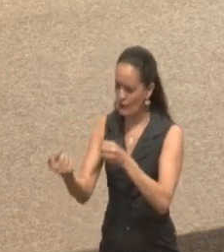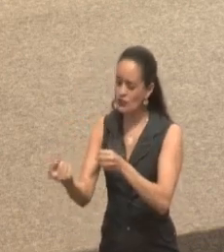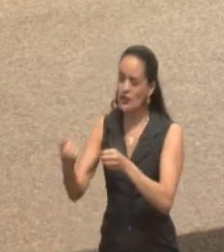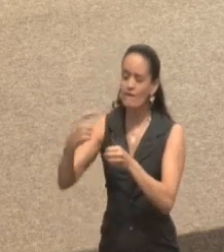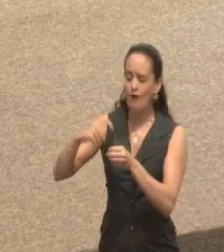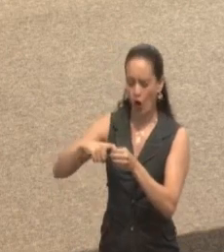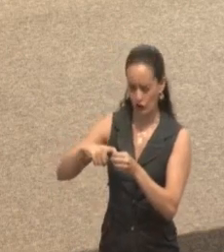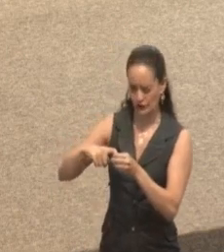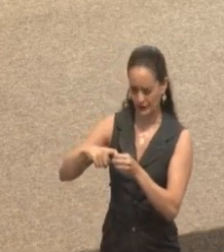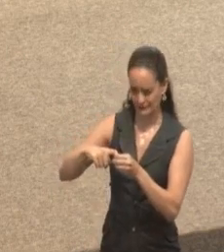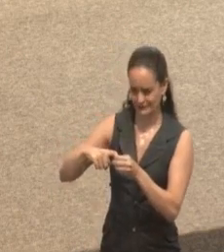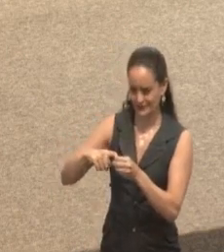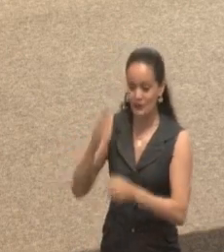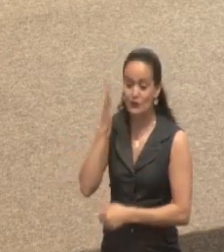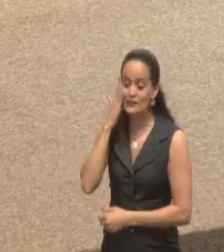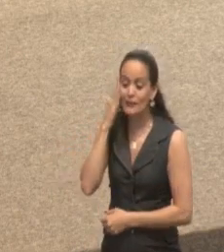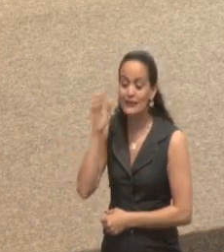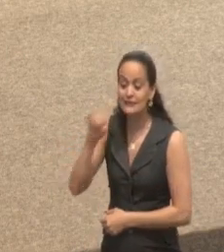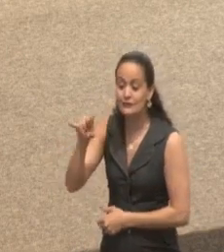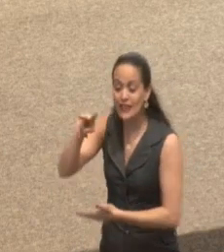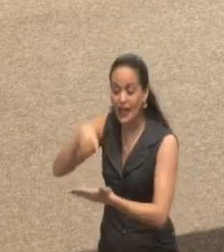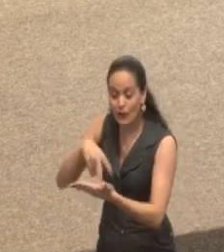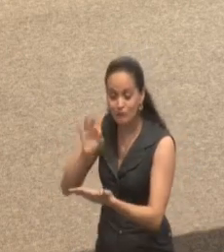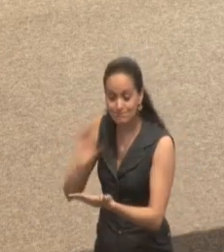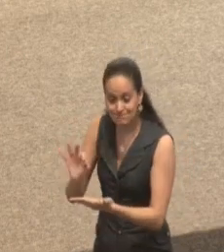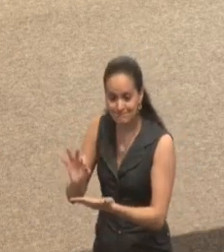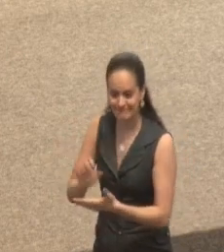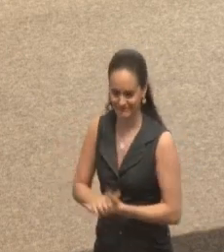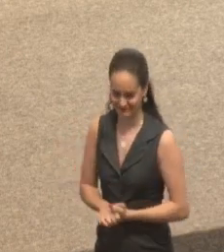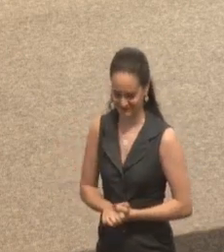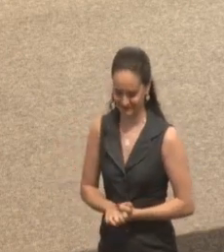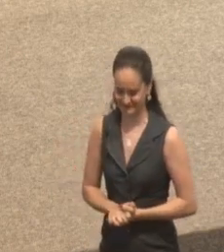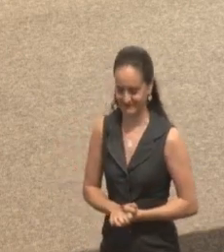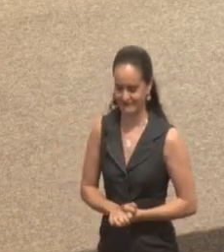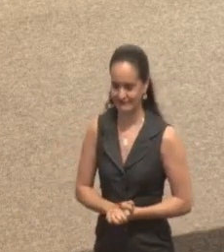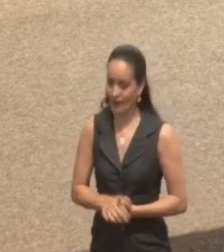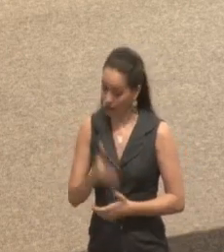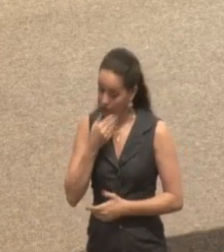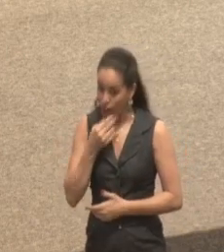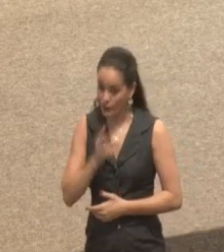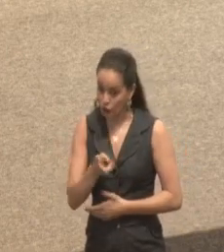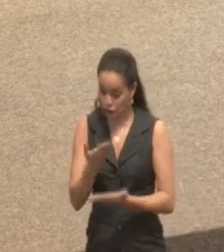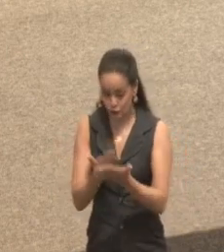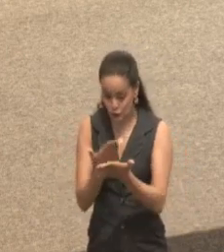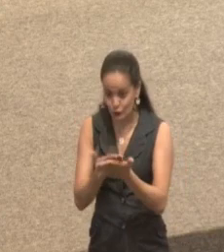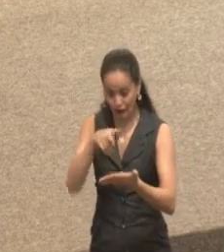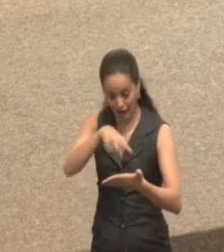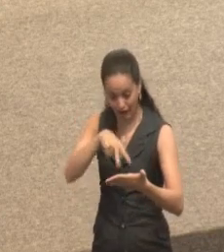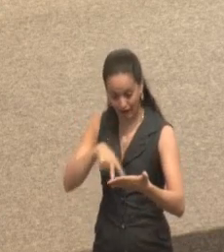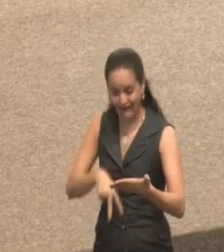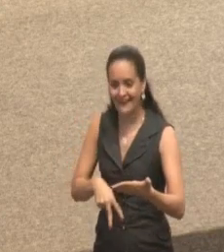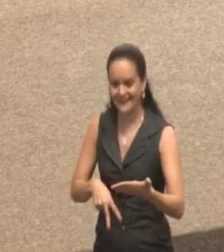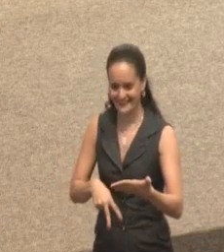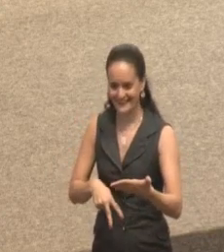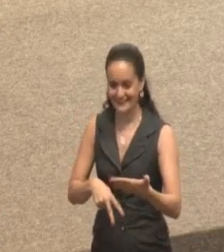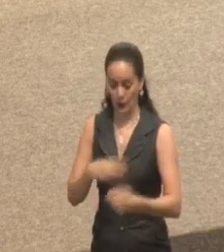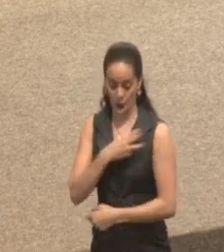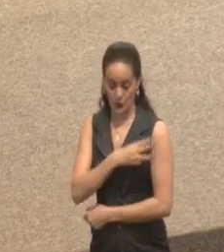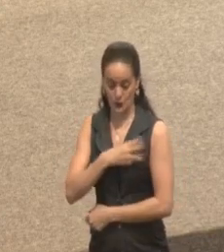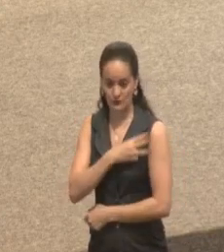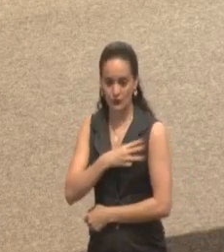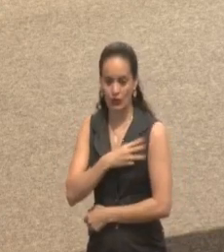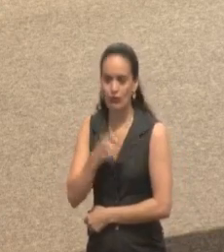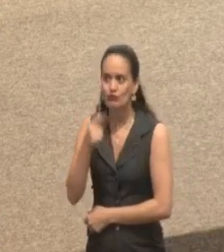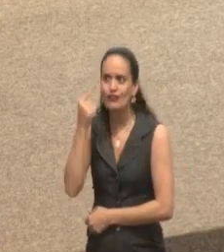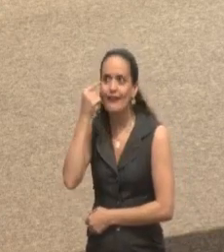para me dar notícias desses livros. E ele está lendo, e ele está estudando. Aqueles missionários não tinham ideia